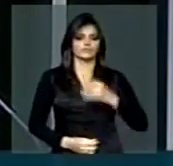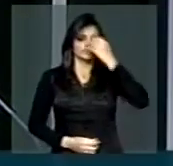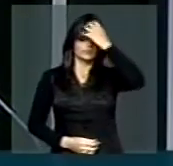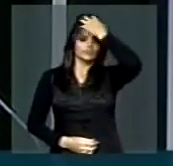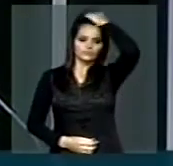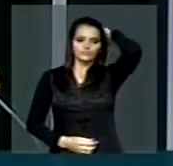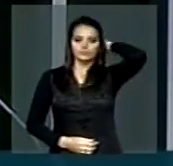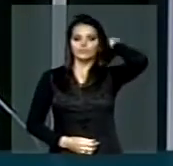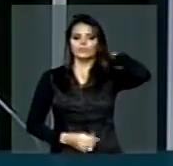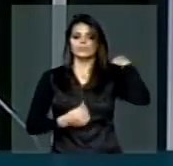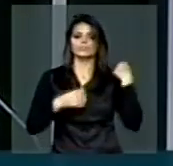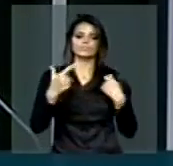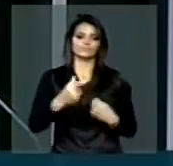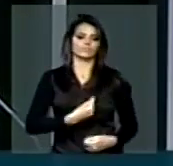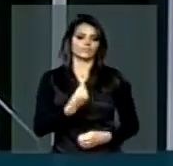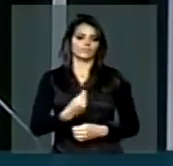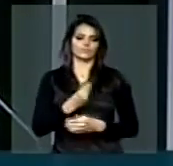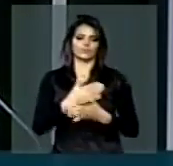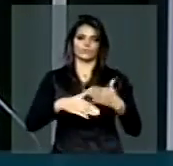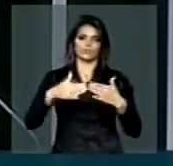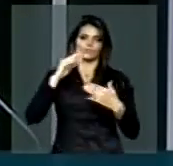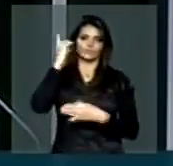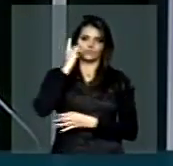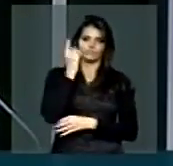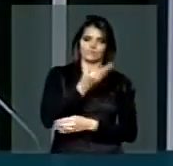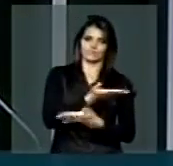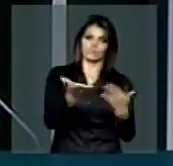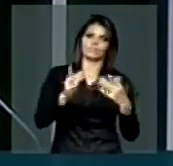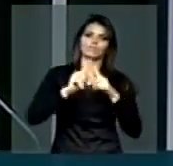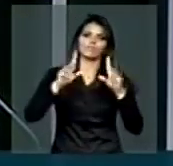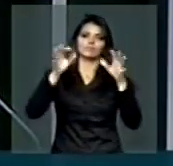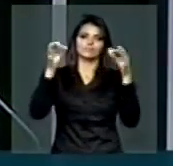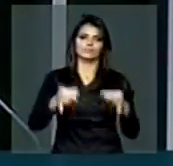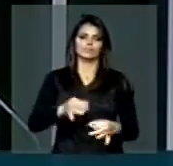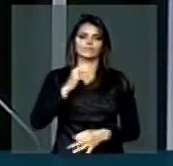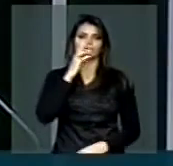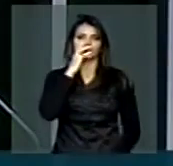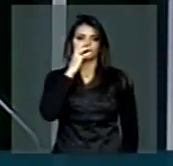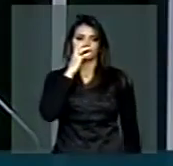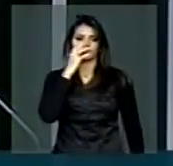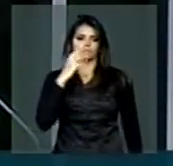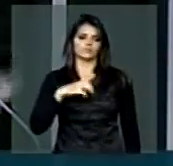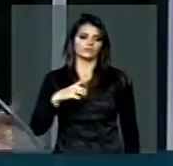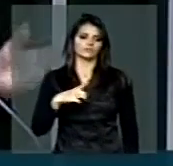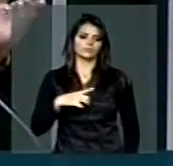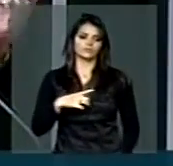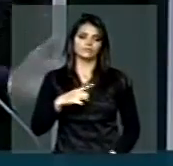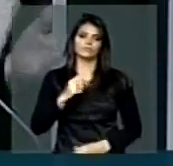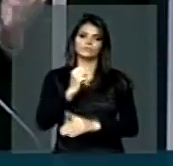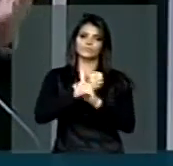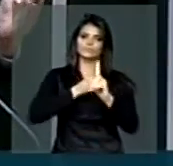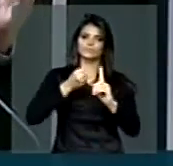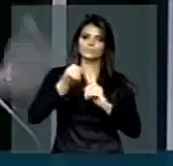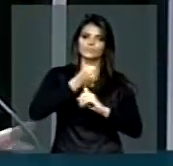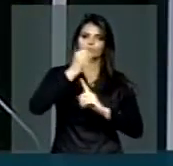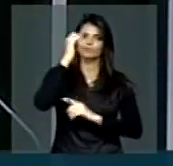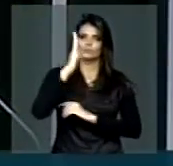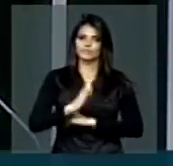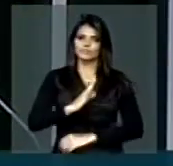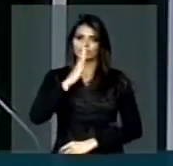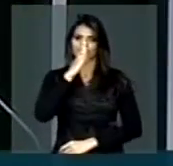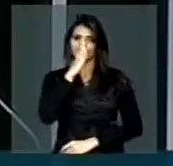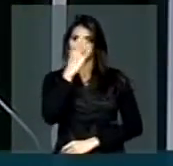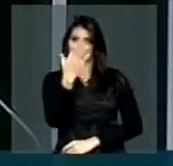não estão presentes todos os deputados, mas tenha certeza absoluta que a sociedade